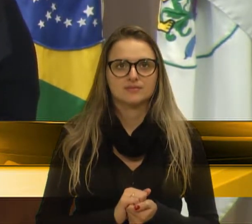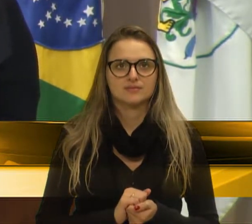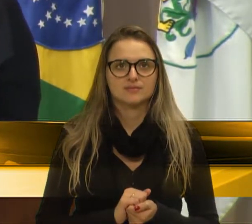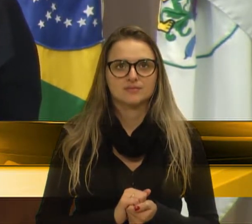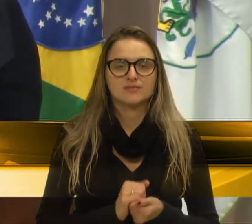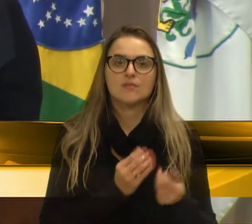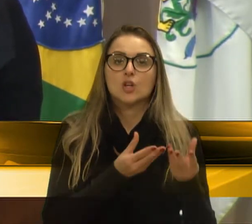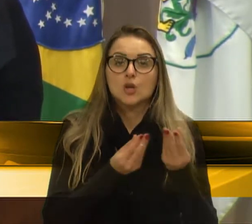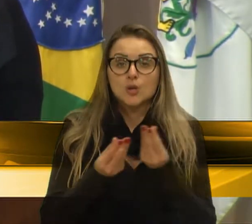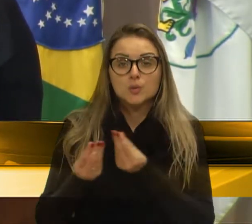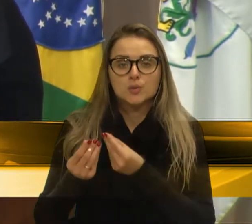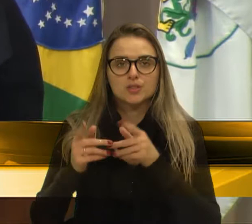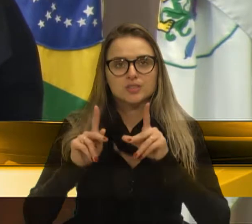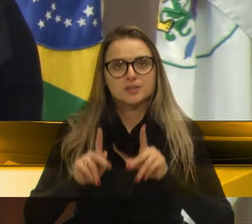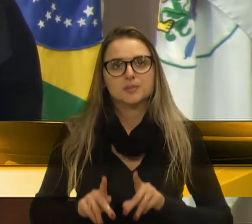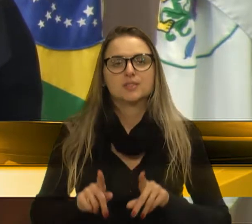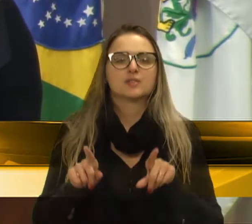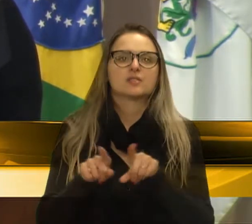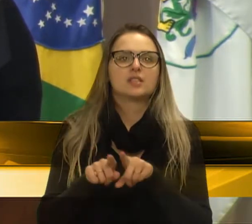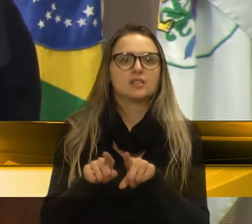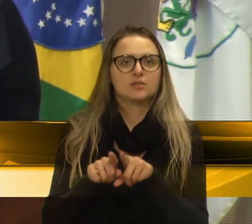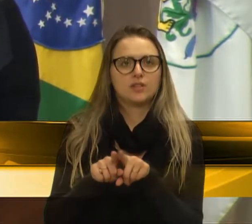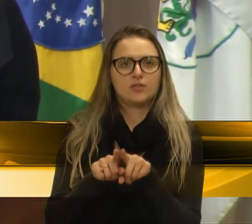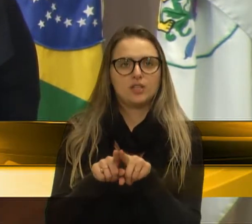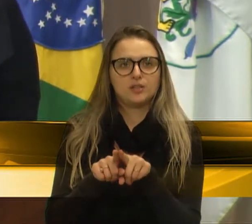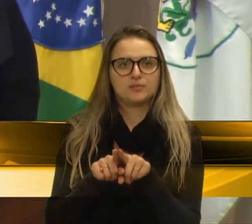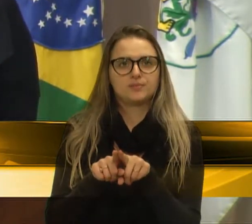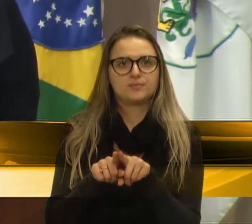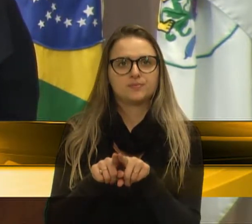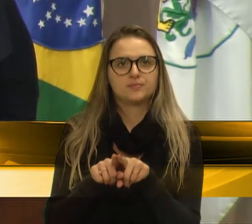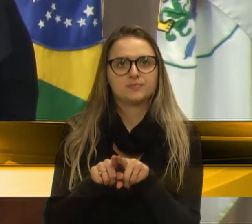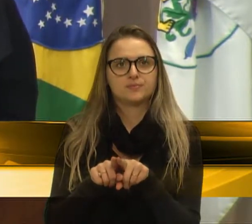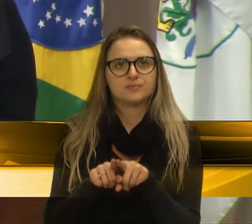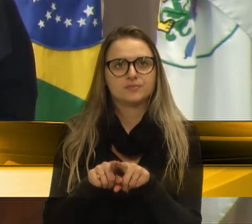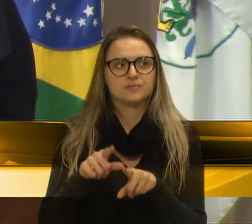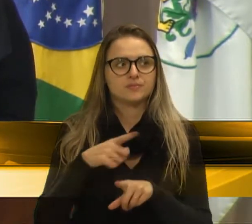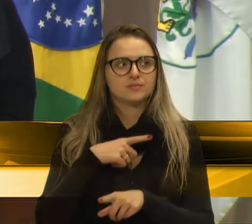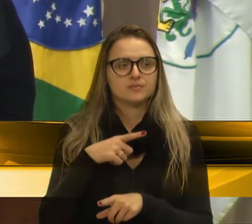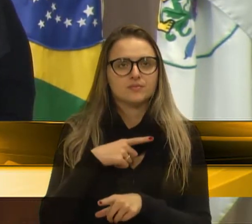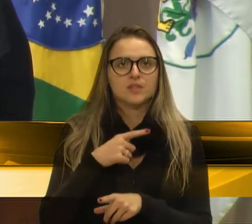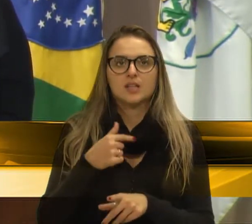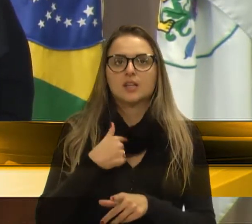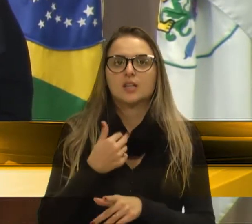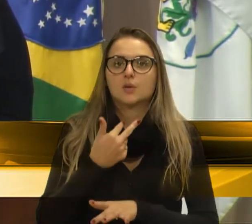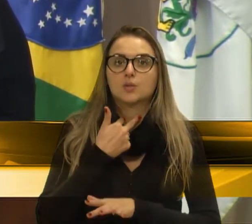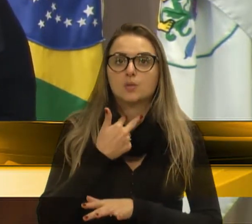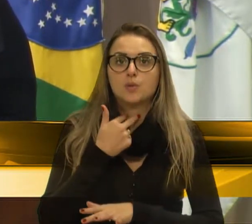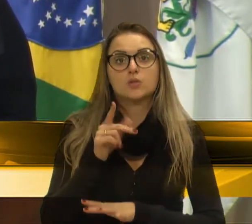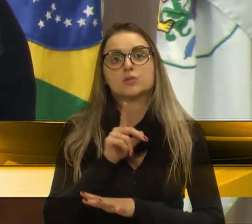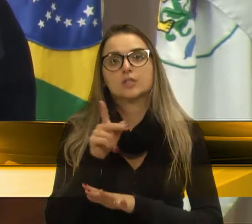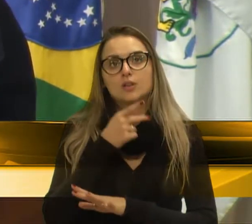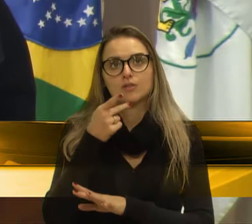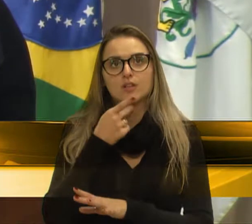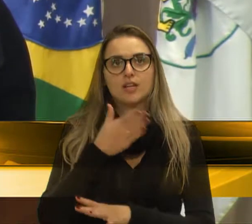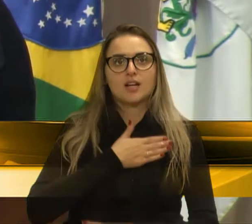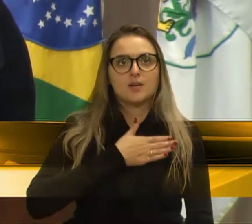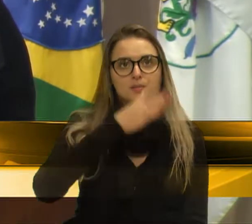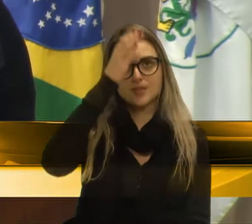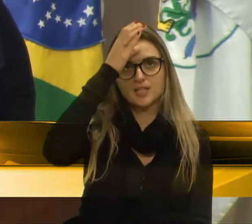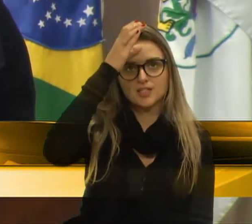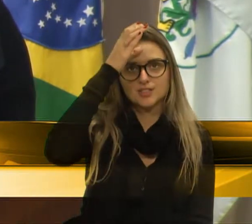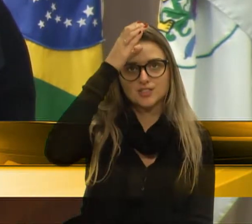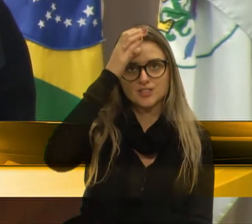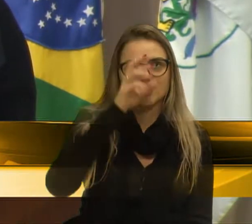Muitas pessoas foram também meus pilares. E hoje eu não posso deixar de citar aqui a minha tia, a irmã